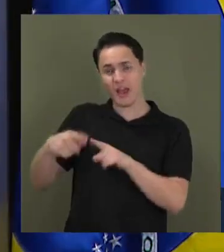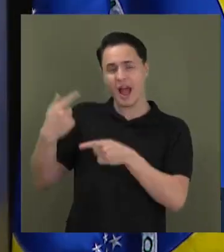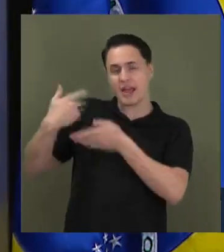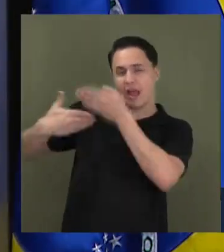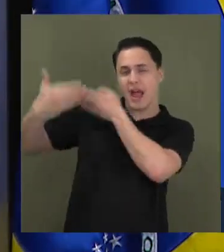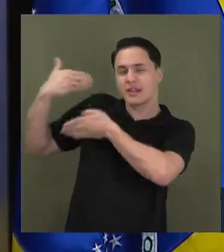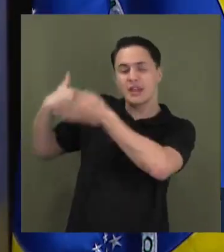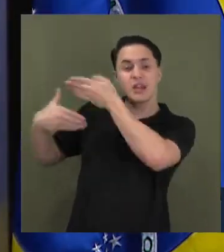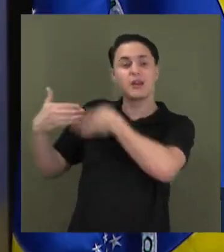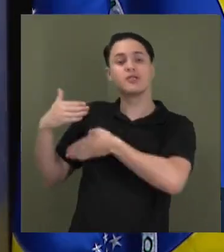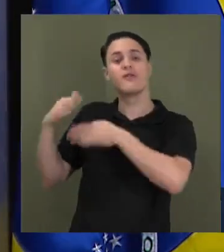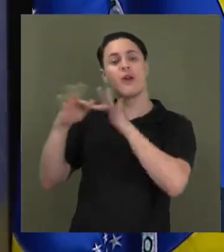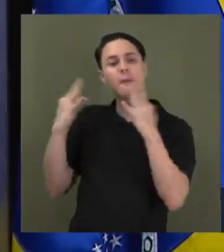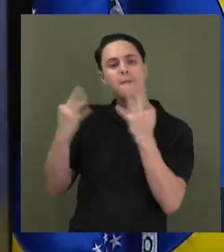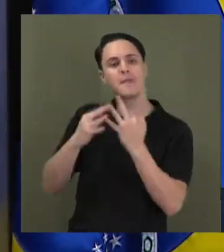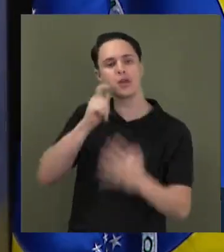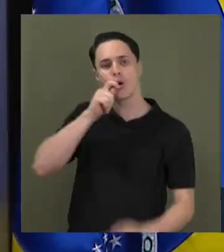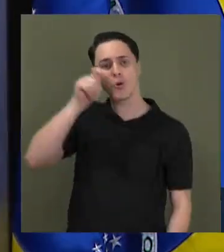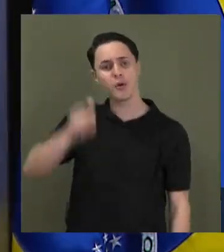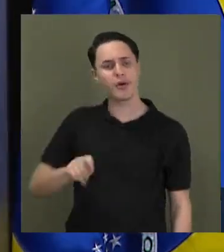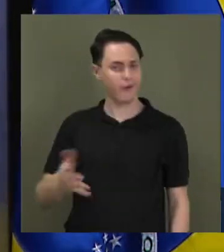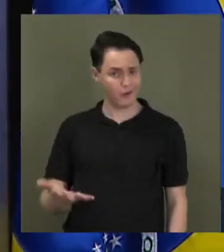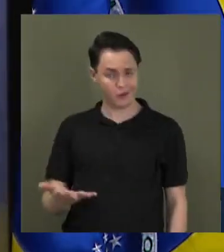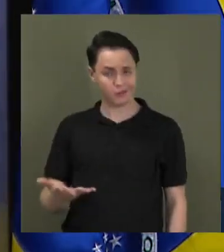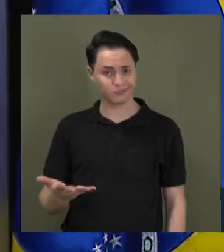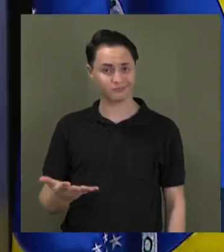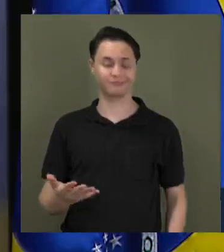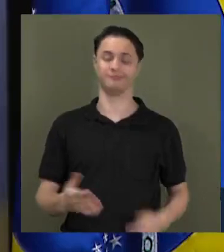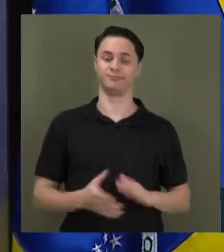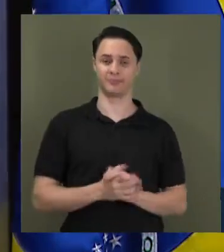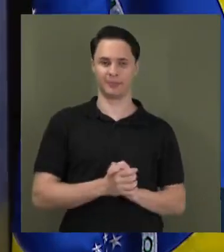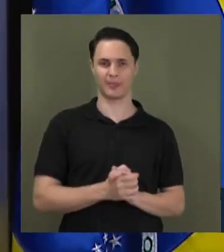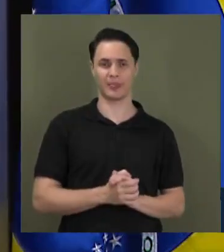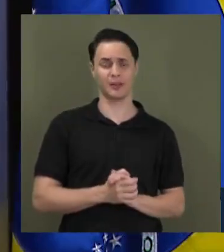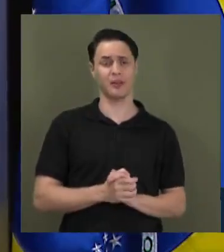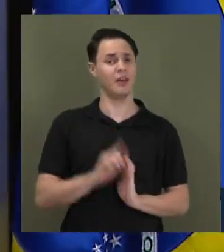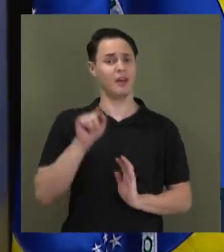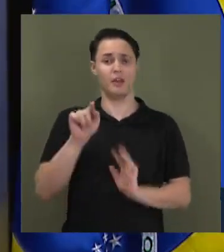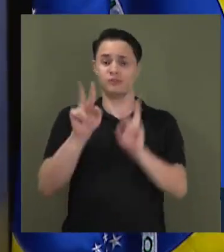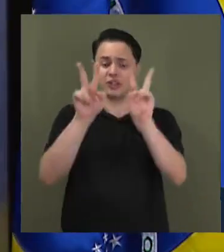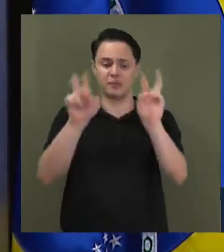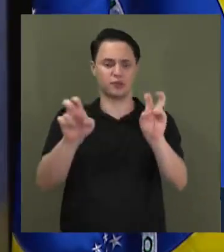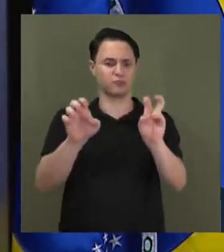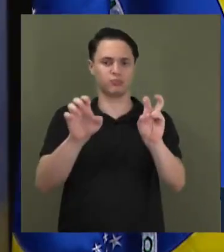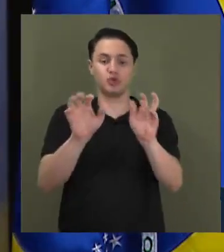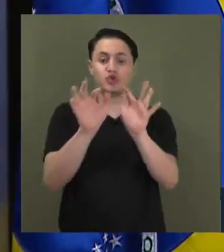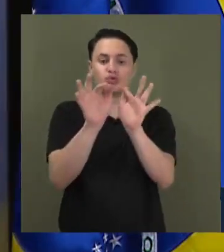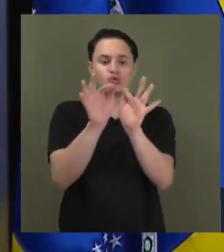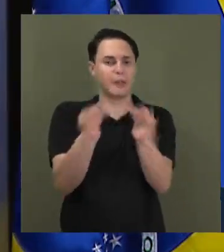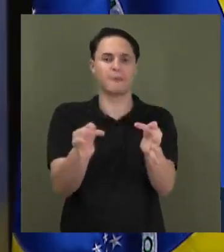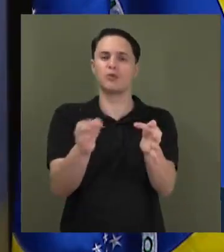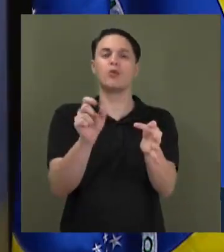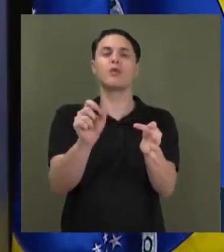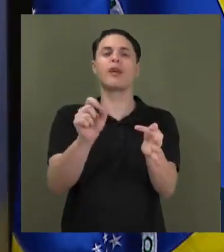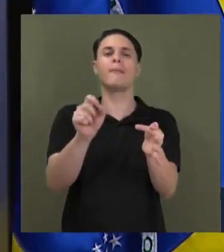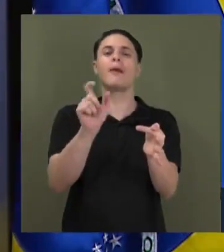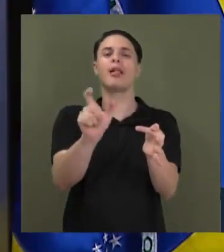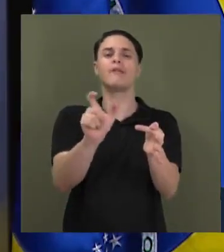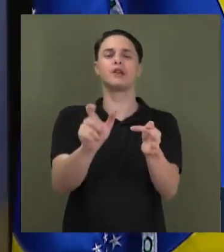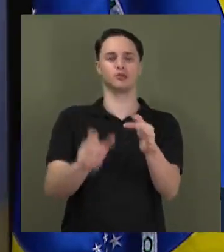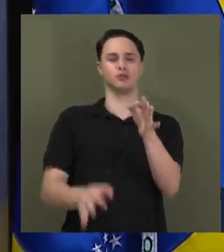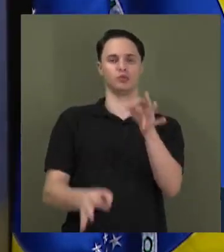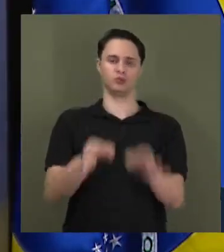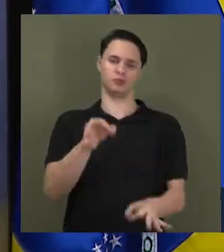dessa fala é uma questão de justiça, apenas questão de justiça, que a gente possa, já que o governo